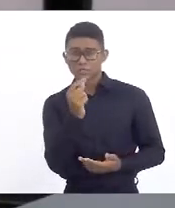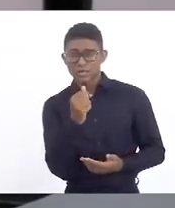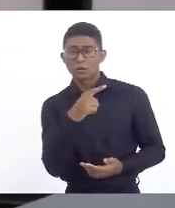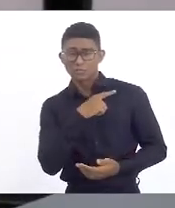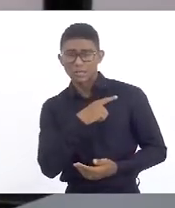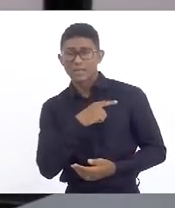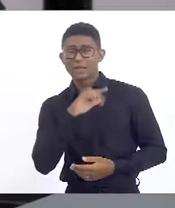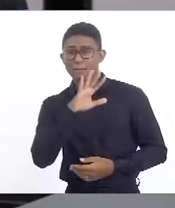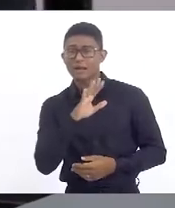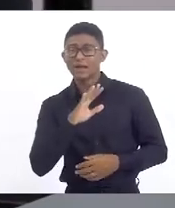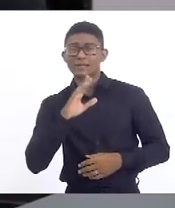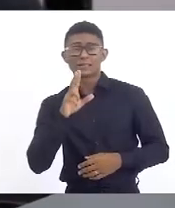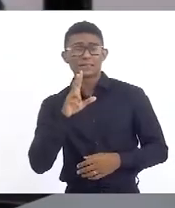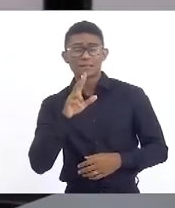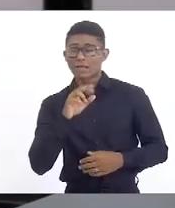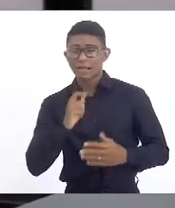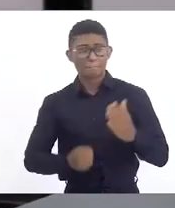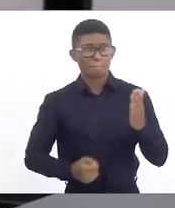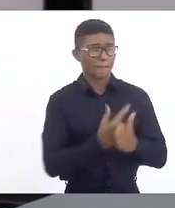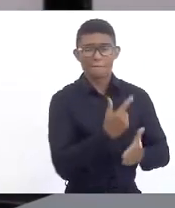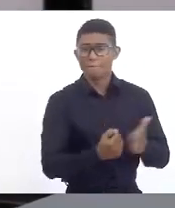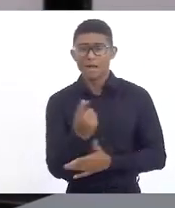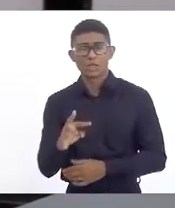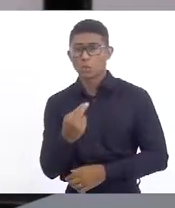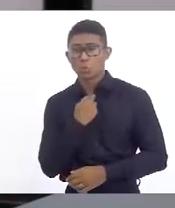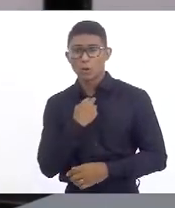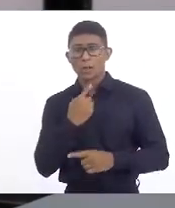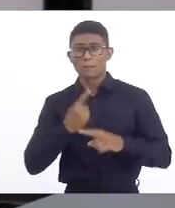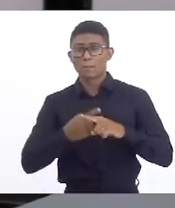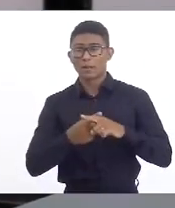outra audiência pública que a gente vai fazer para tentar